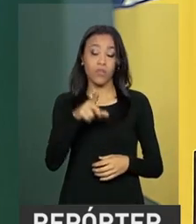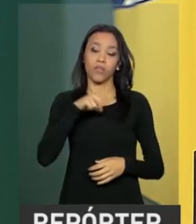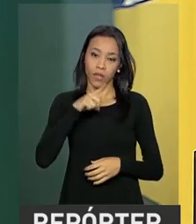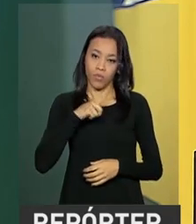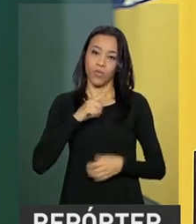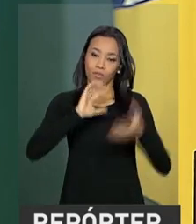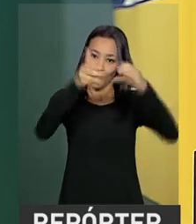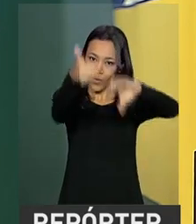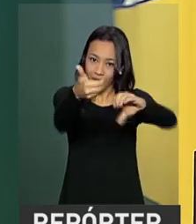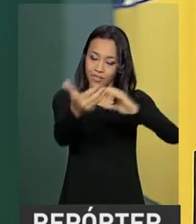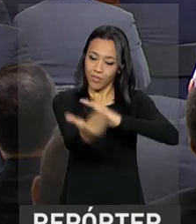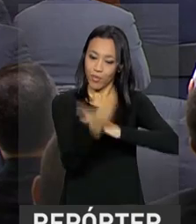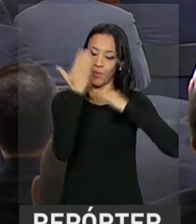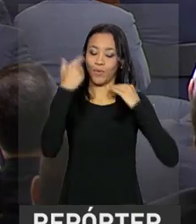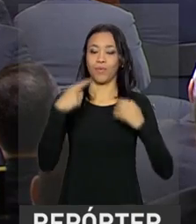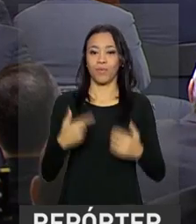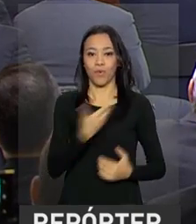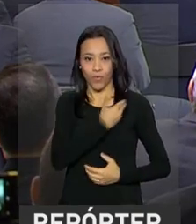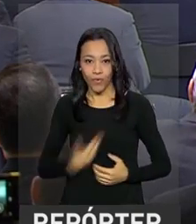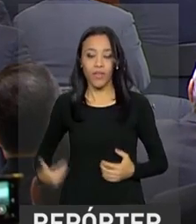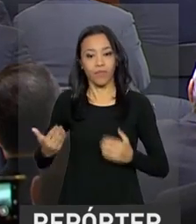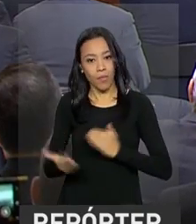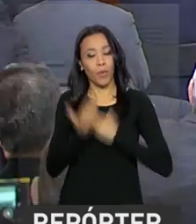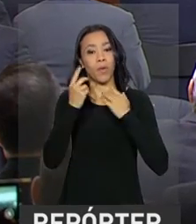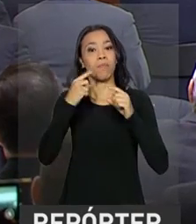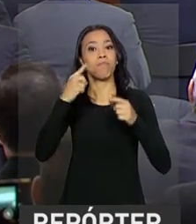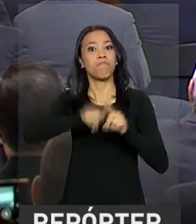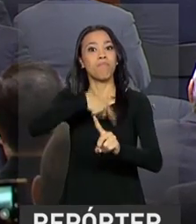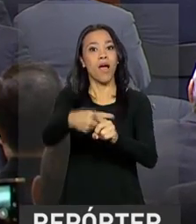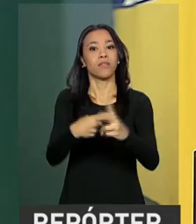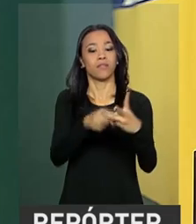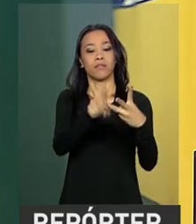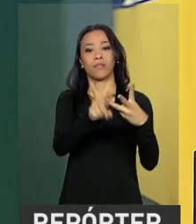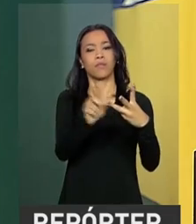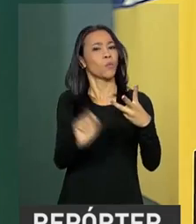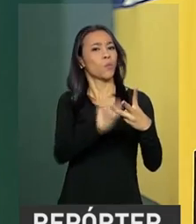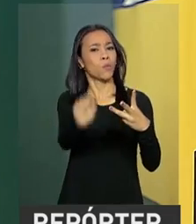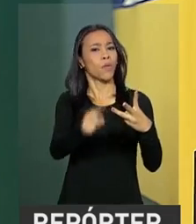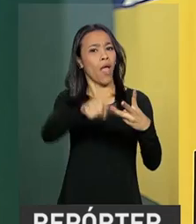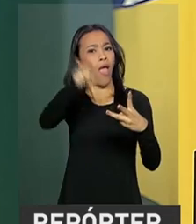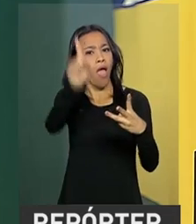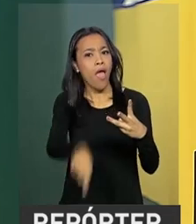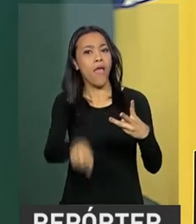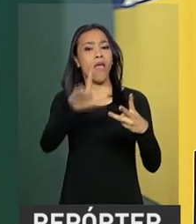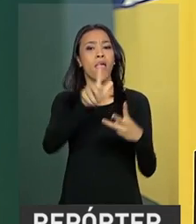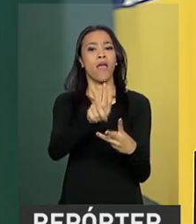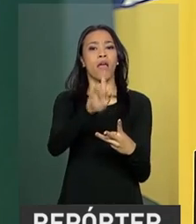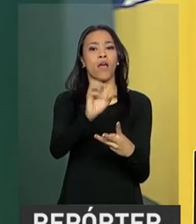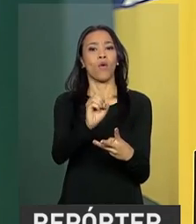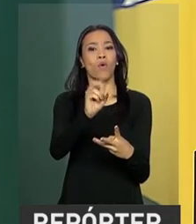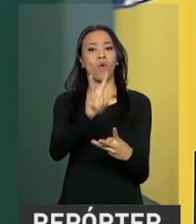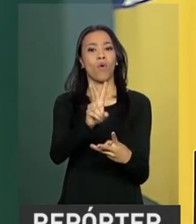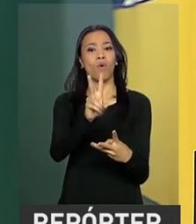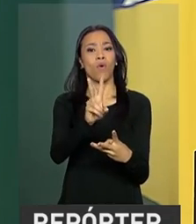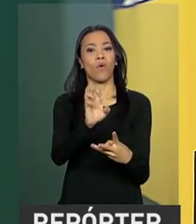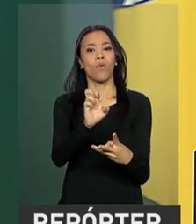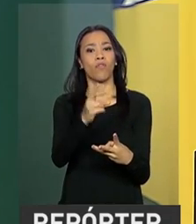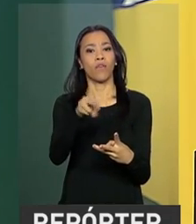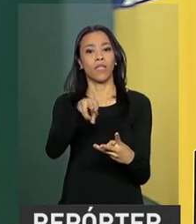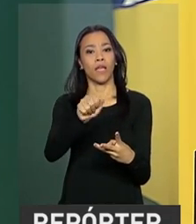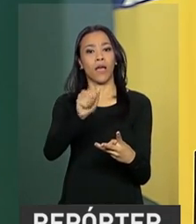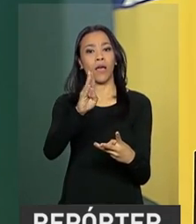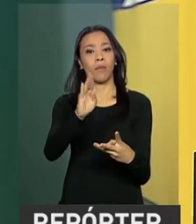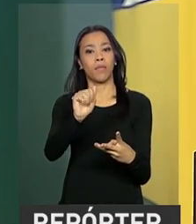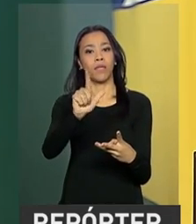governança mas nós precisamos mais do que isso nós precisamos de um terceiro item que eu chamo de governabilidade para ter a governabilidade